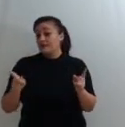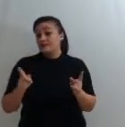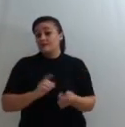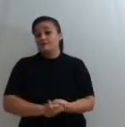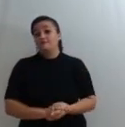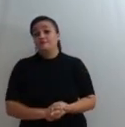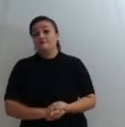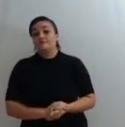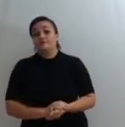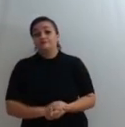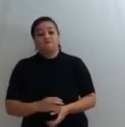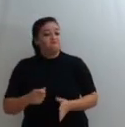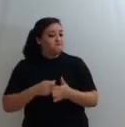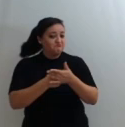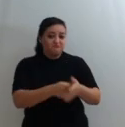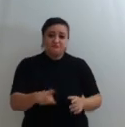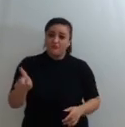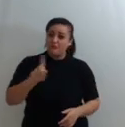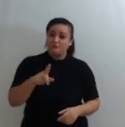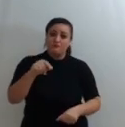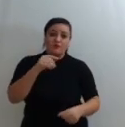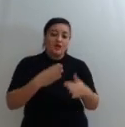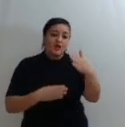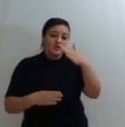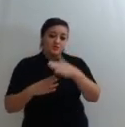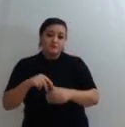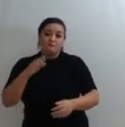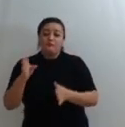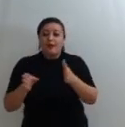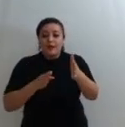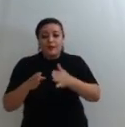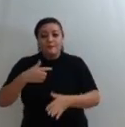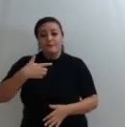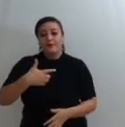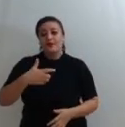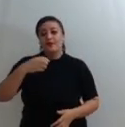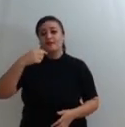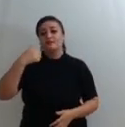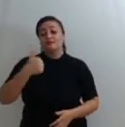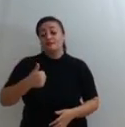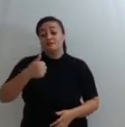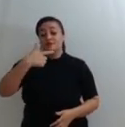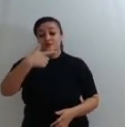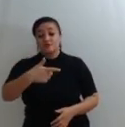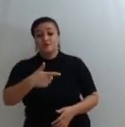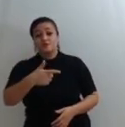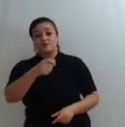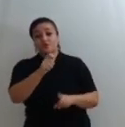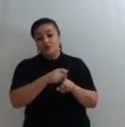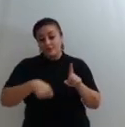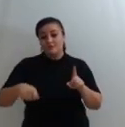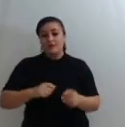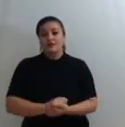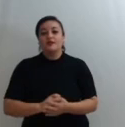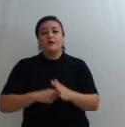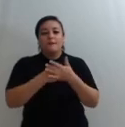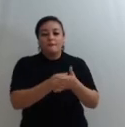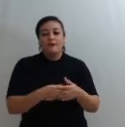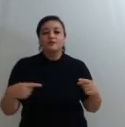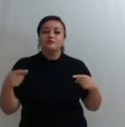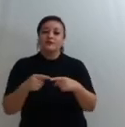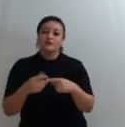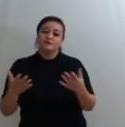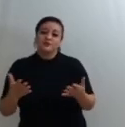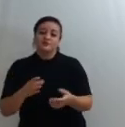fica impedido simplesmente pelo prazo de 12 meses que se aplica como impedimento objetivo para o